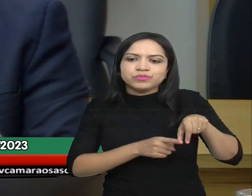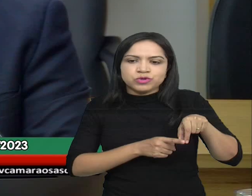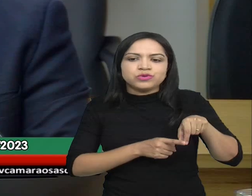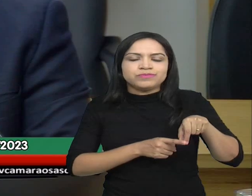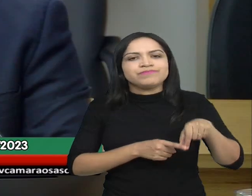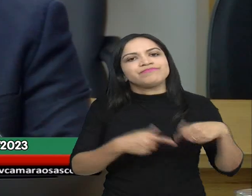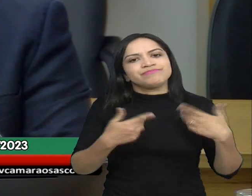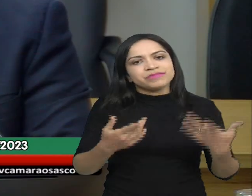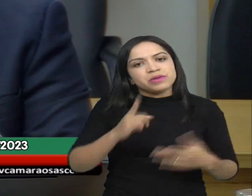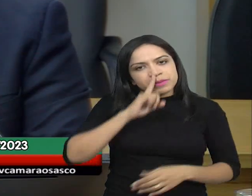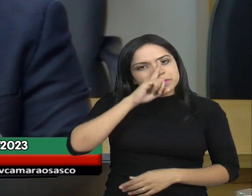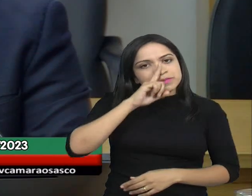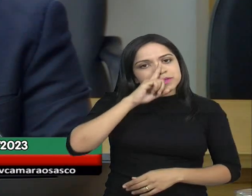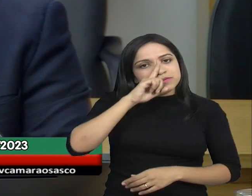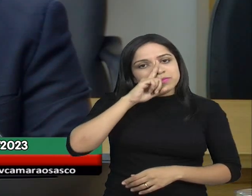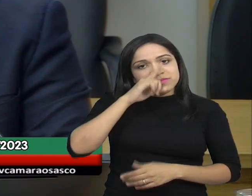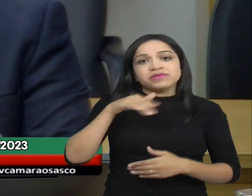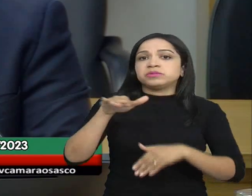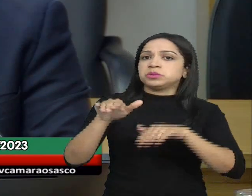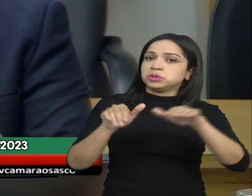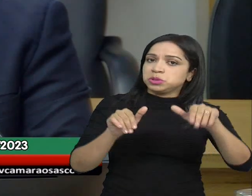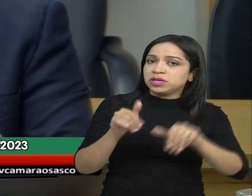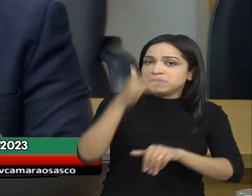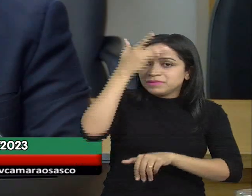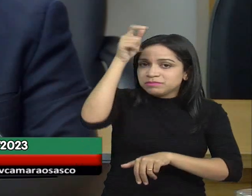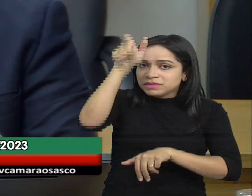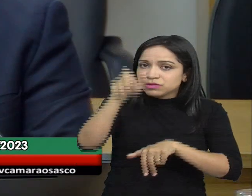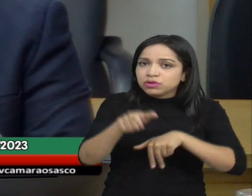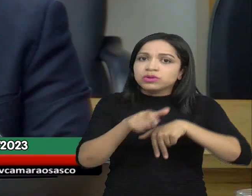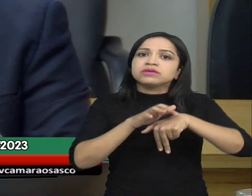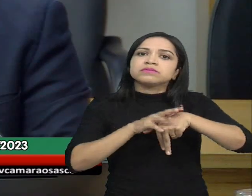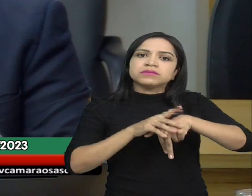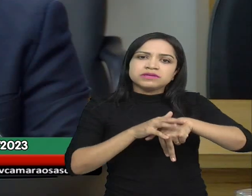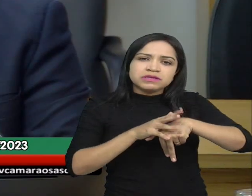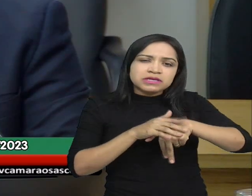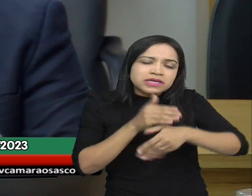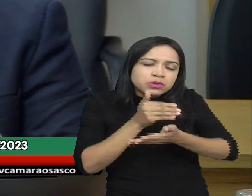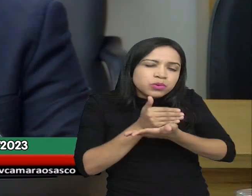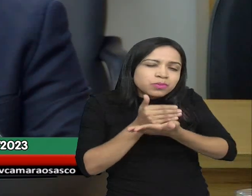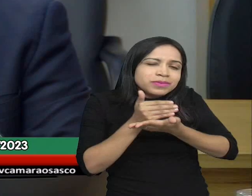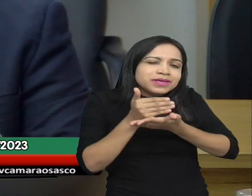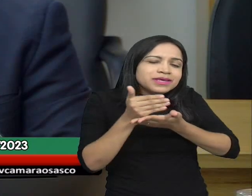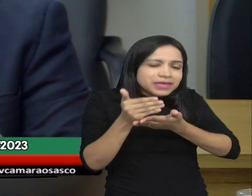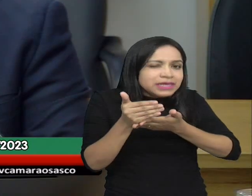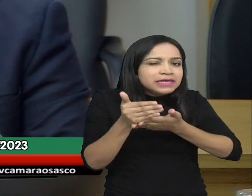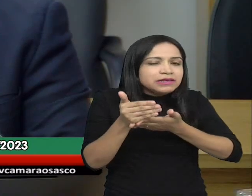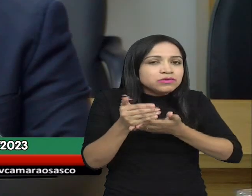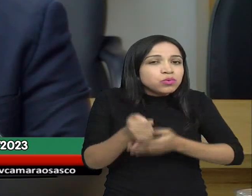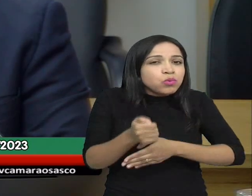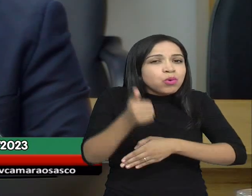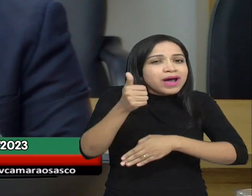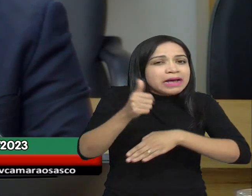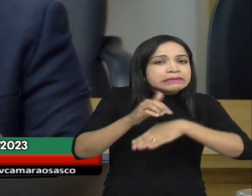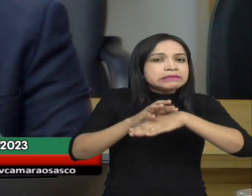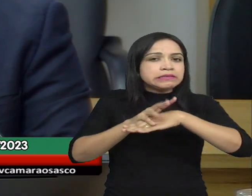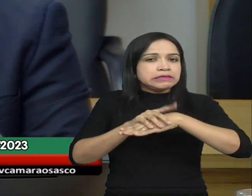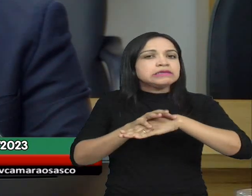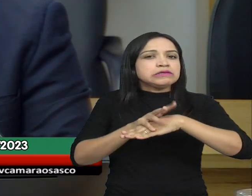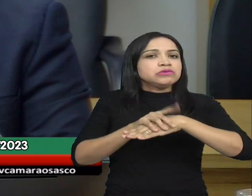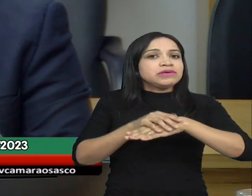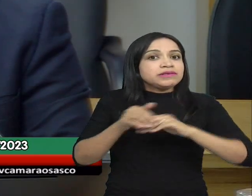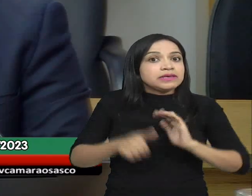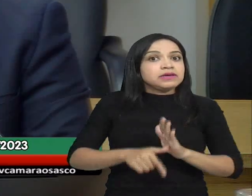que buscar tratar esses pacientes, né, os pacientes que estão no começo ou antes da prevenção, e achar ele antes de